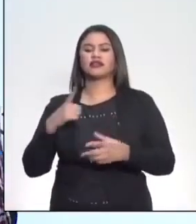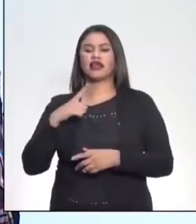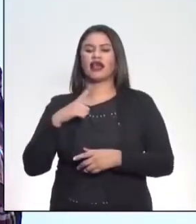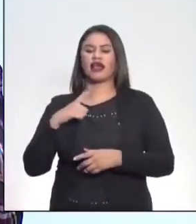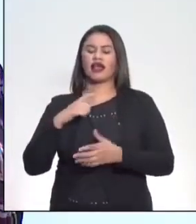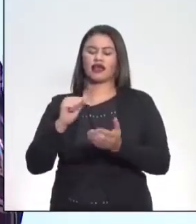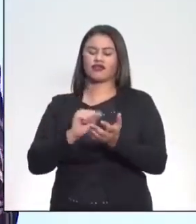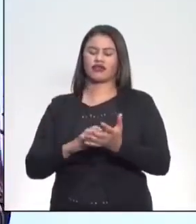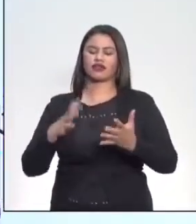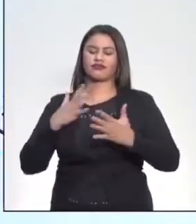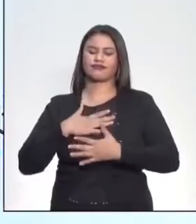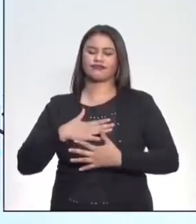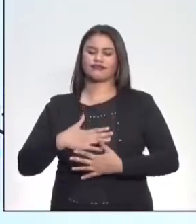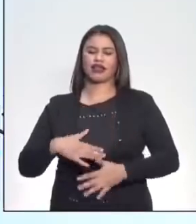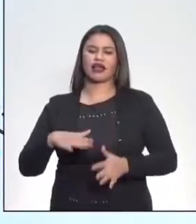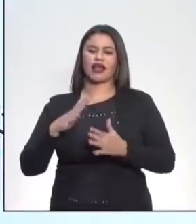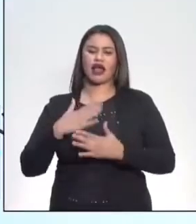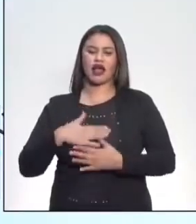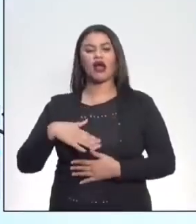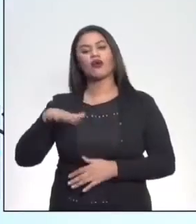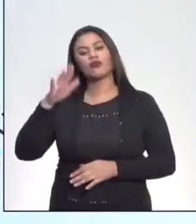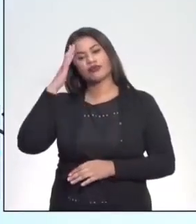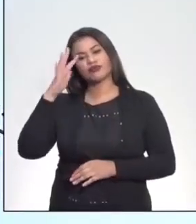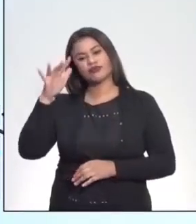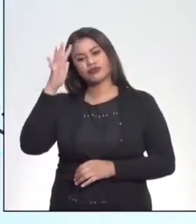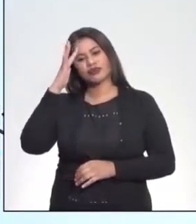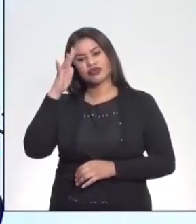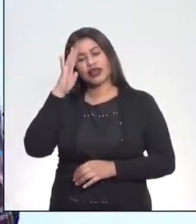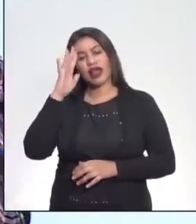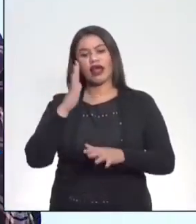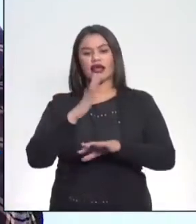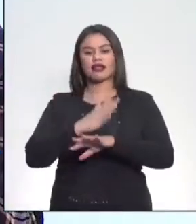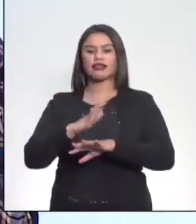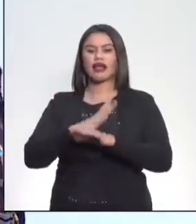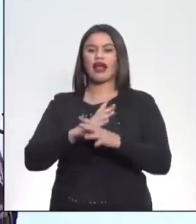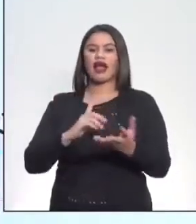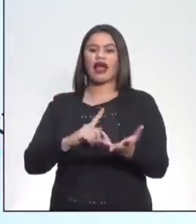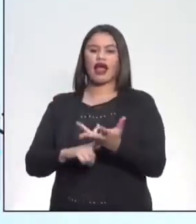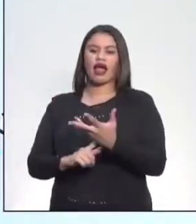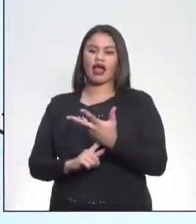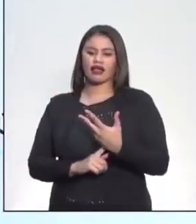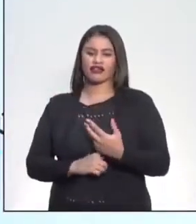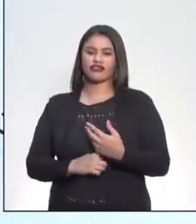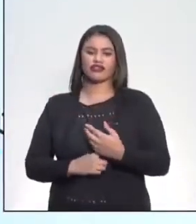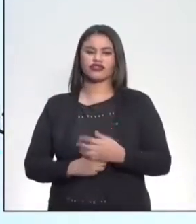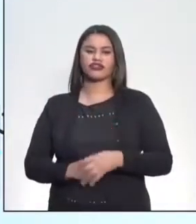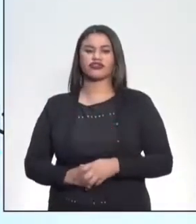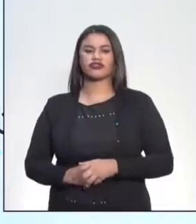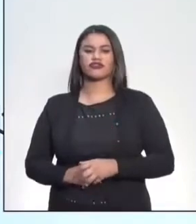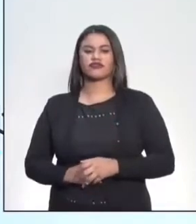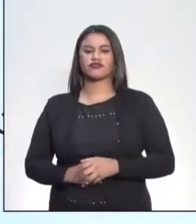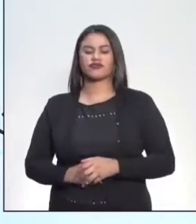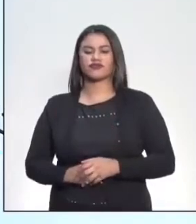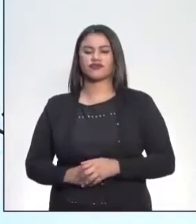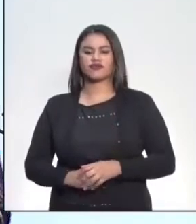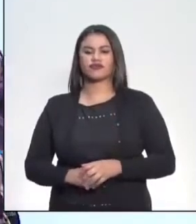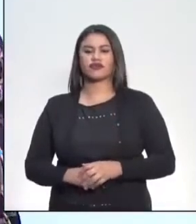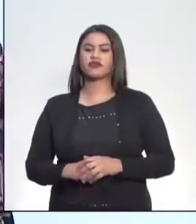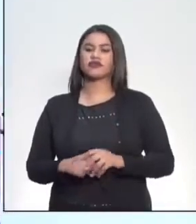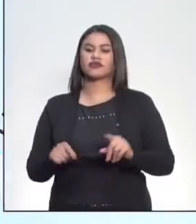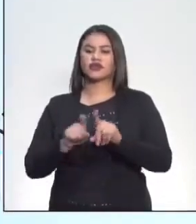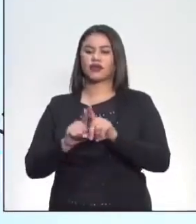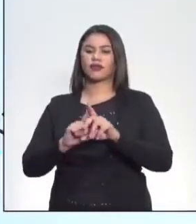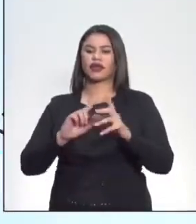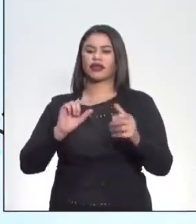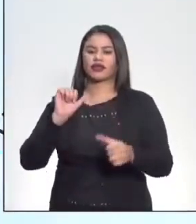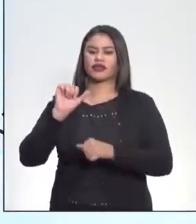bem suaves, para a gente refletir mesmo sobre as práticas artísticas e sobre aquilo que a gente, né, gostaria, como a gente gostaria de transformar o